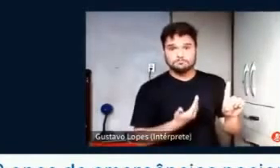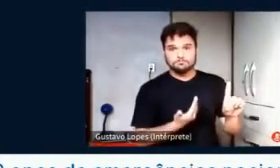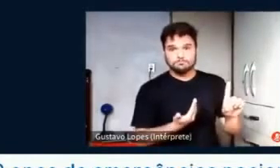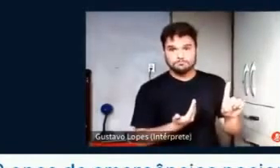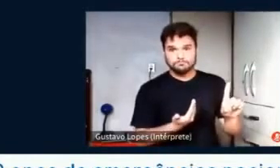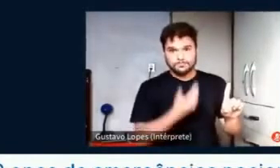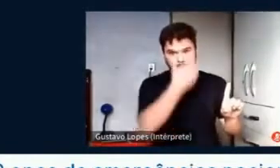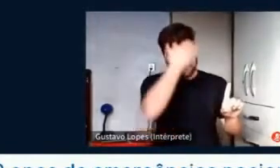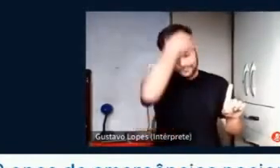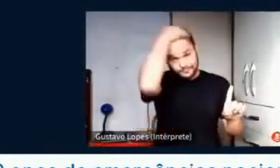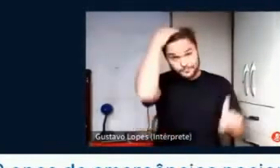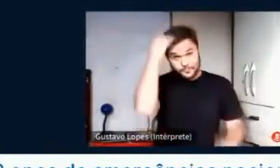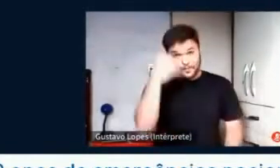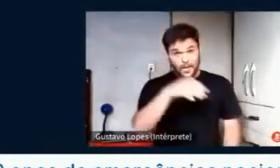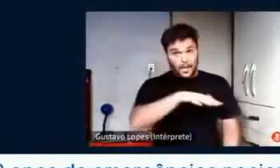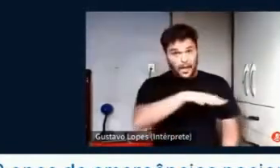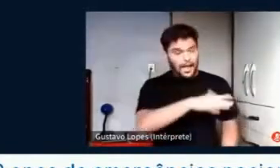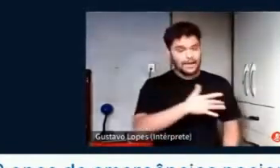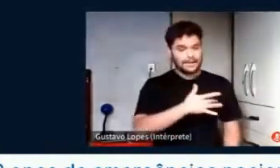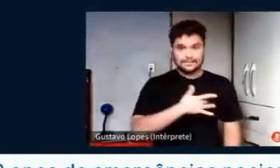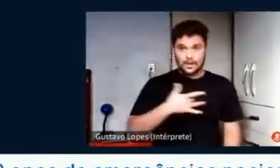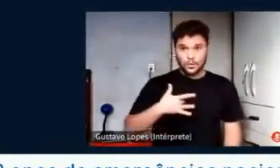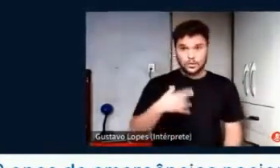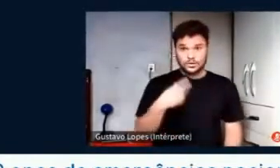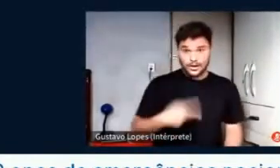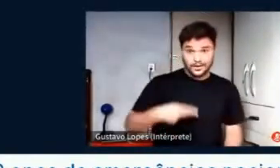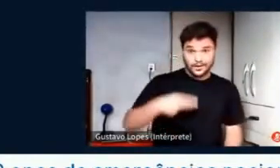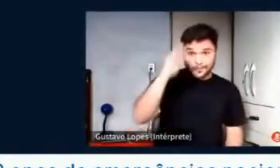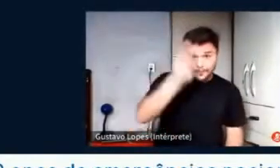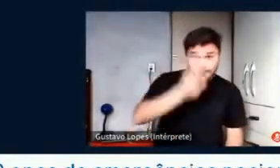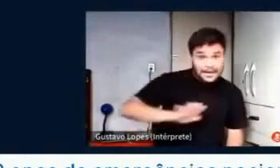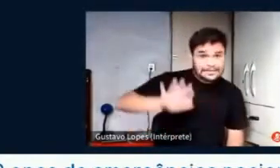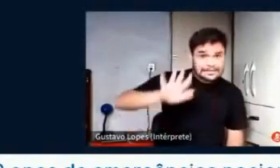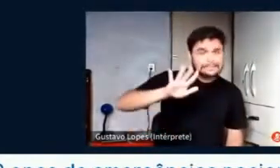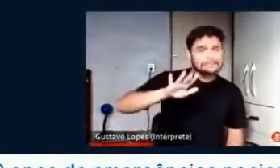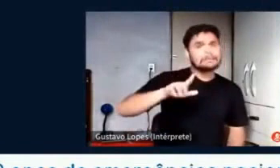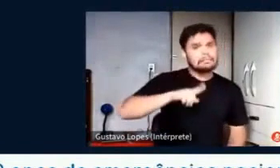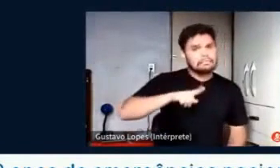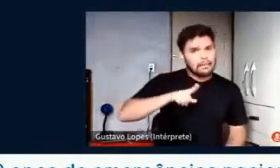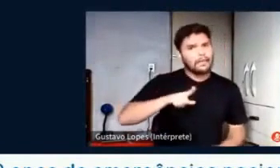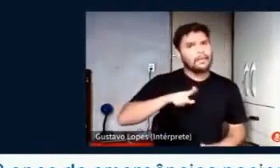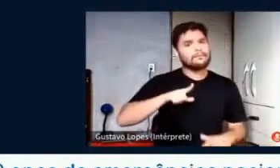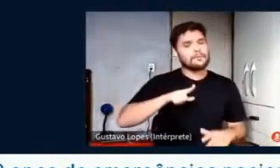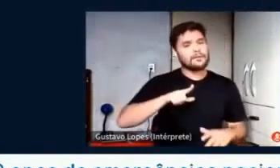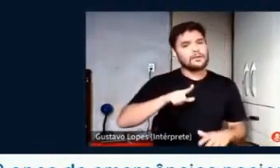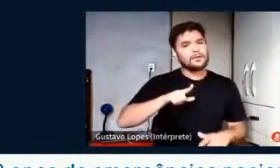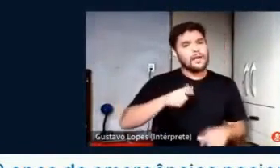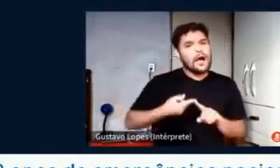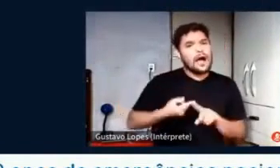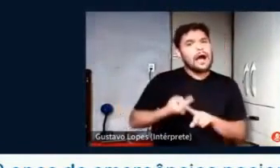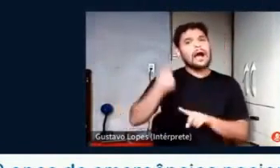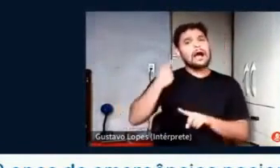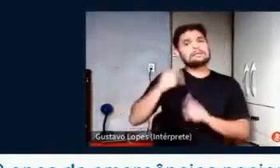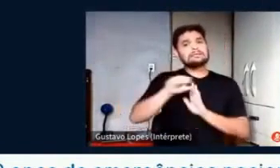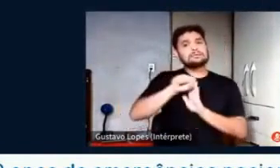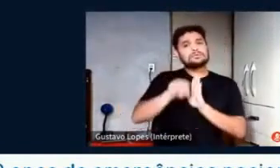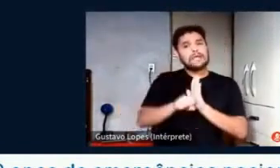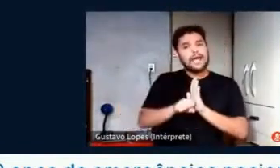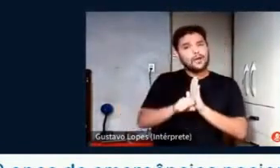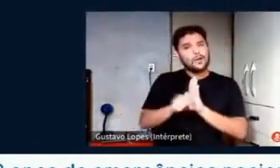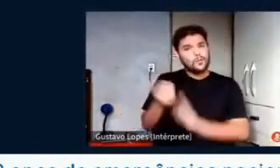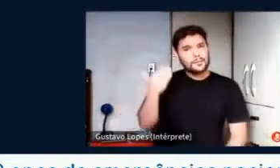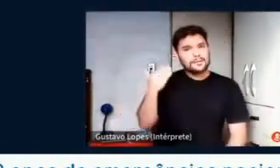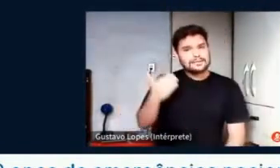A área de saúde no Brasil teve um aspecto muito importante ali, principalmente no início do século passado, com